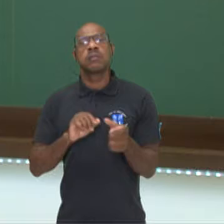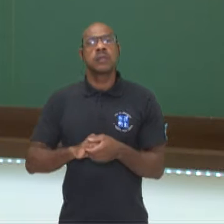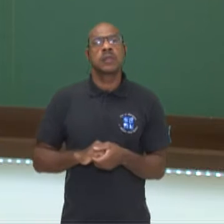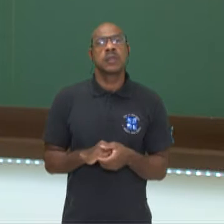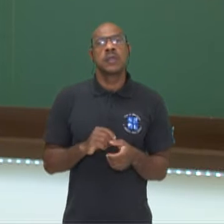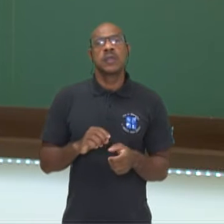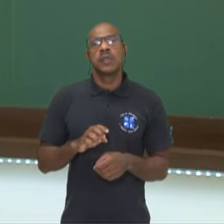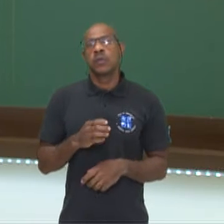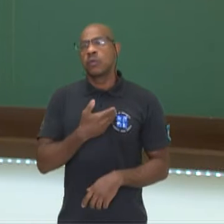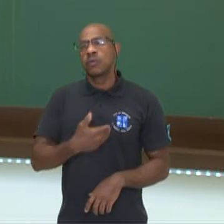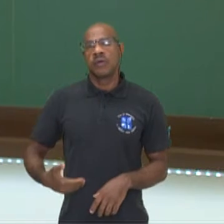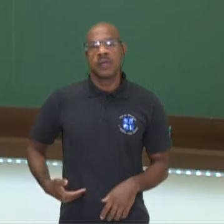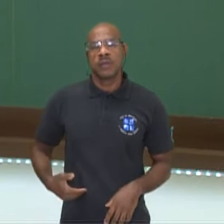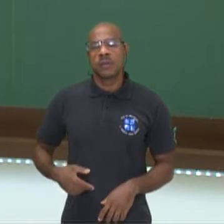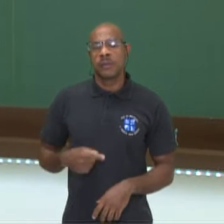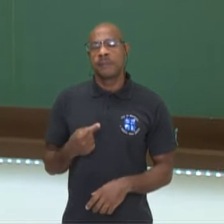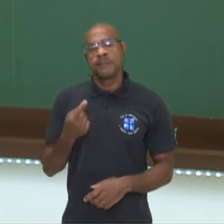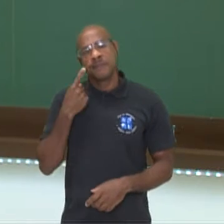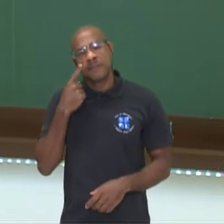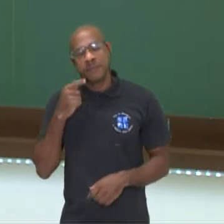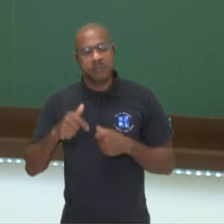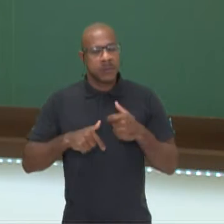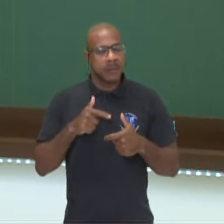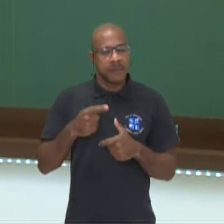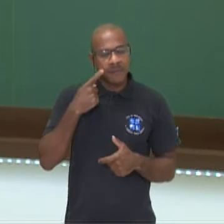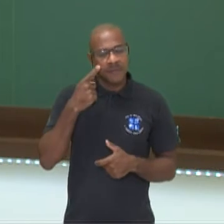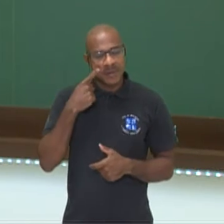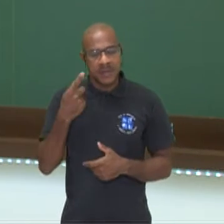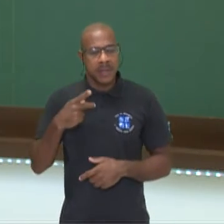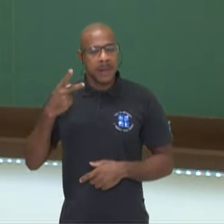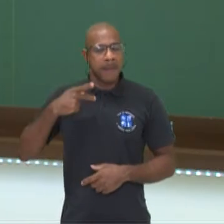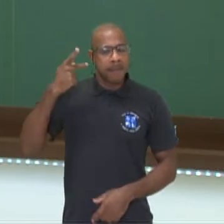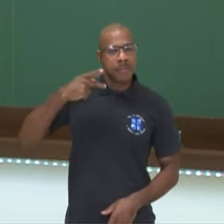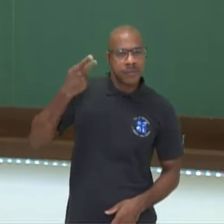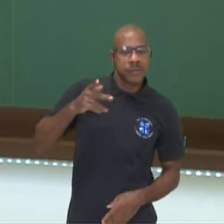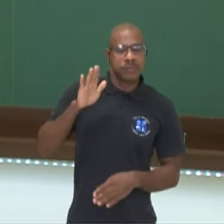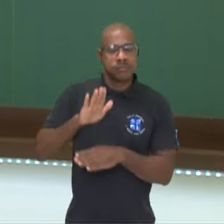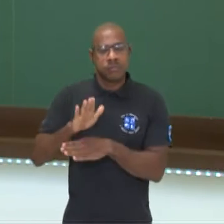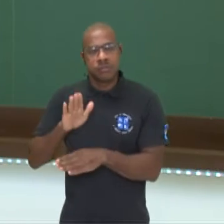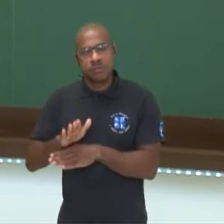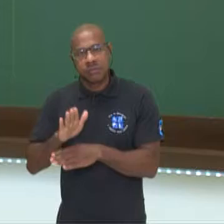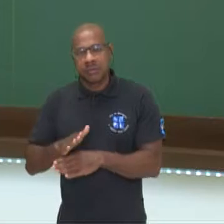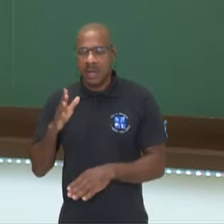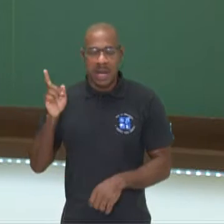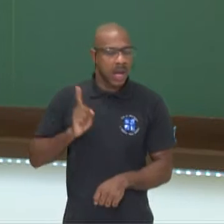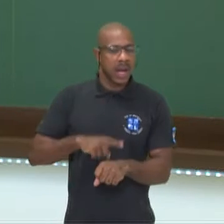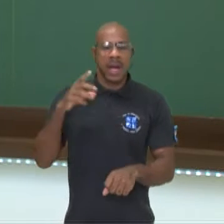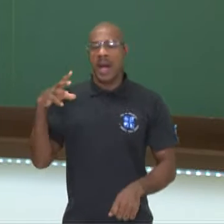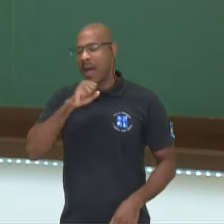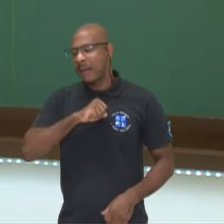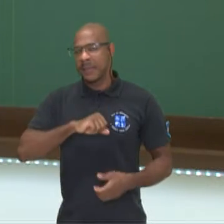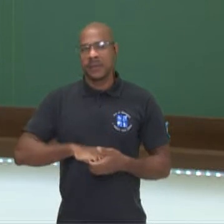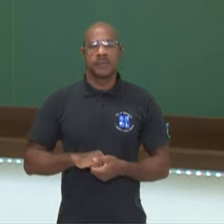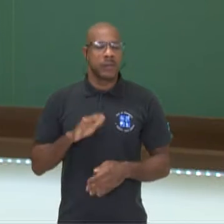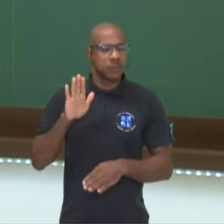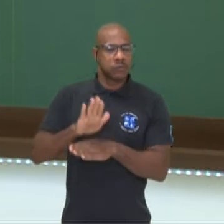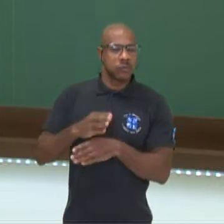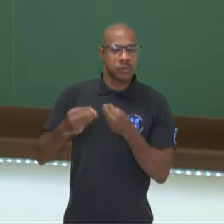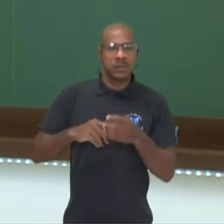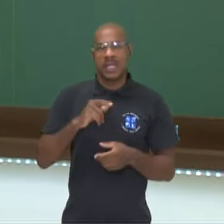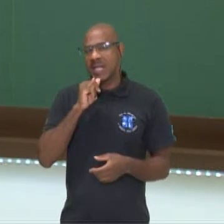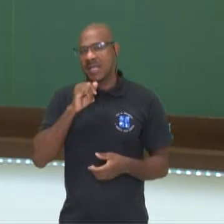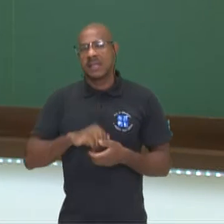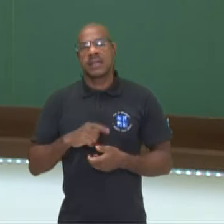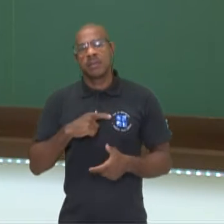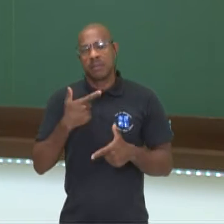procura intervir através de políticas, né, de assistências mais imediatas, né? Então, quando se tem uma crise